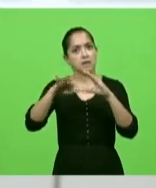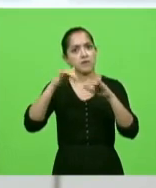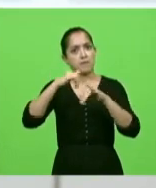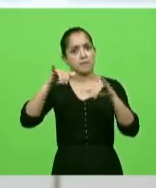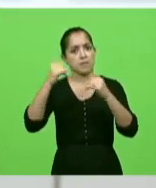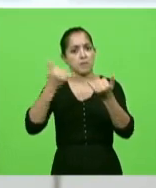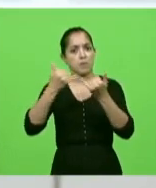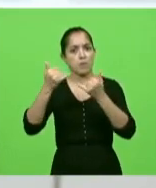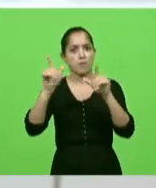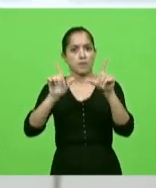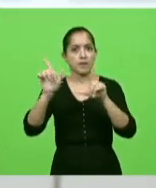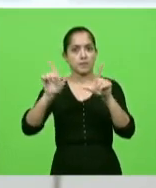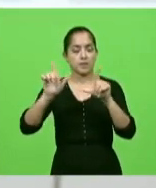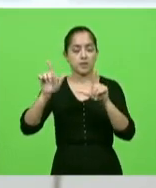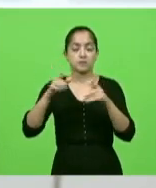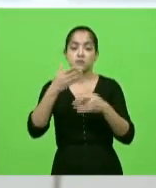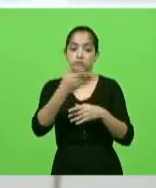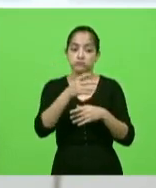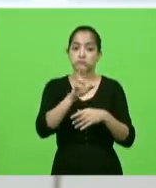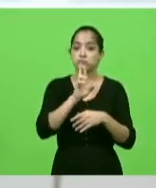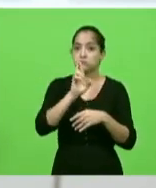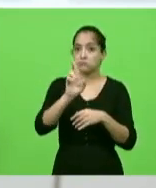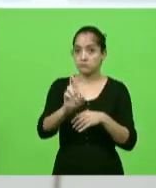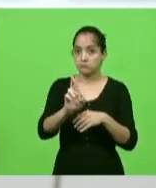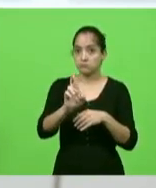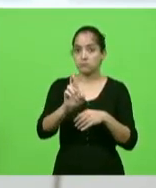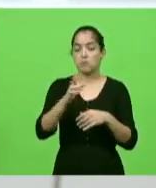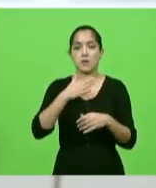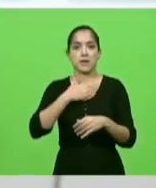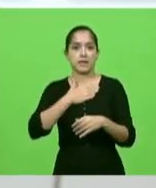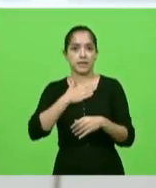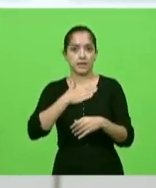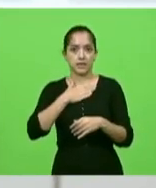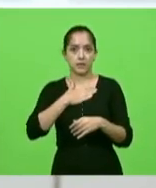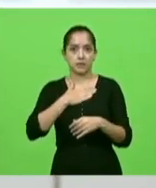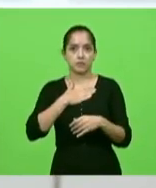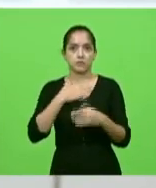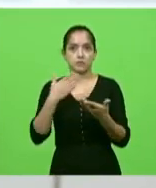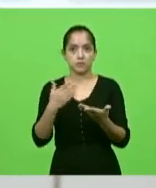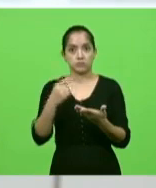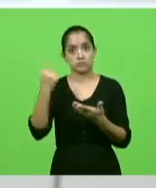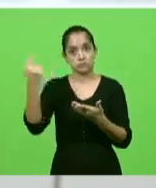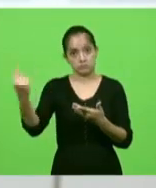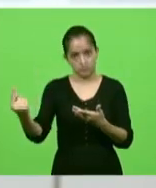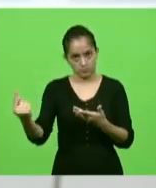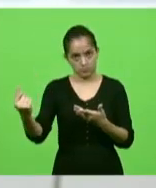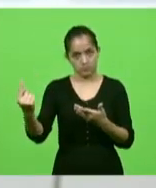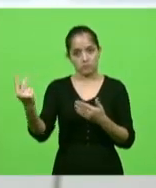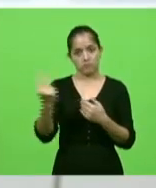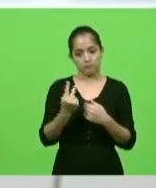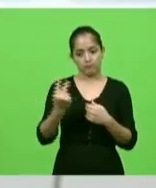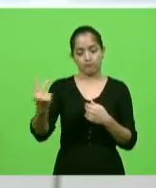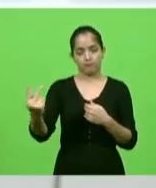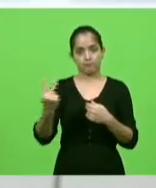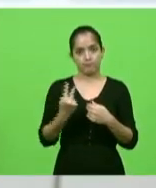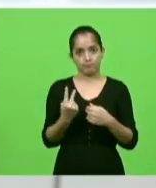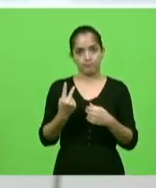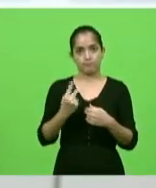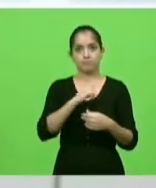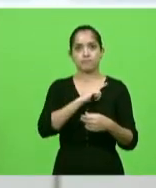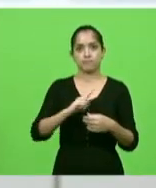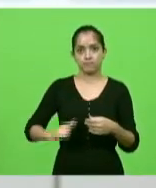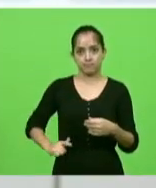e o senhor Zeferino respondeu eu e o governador e